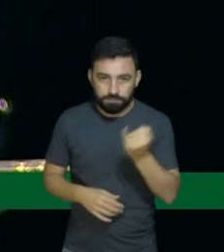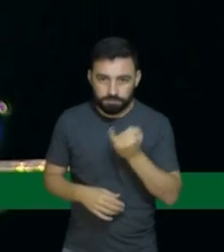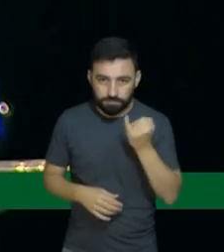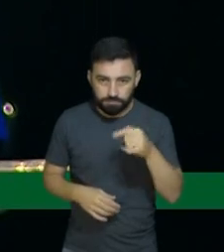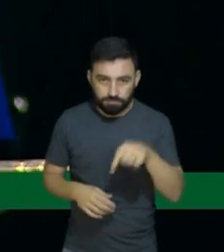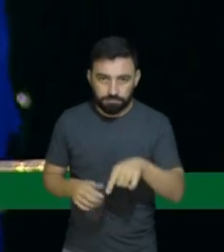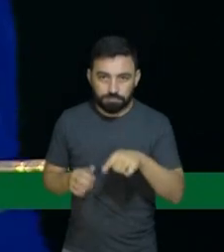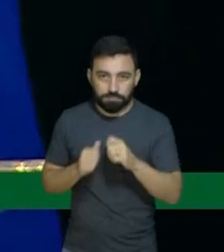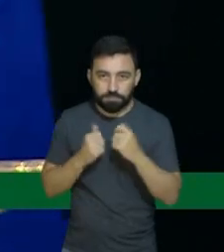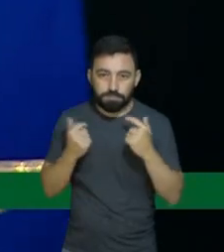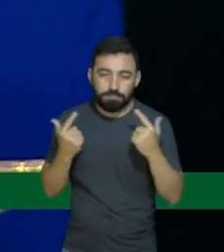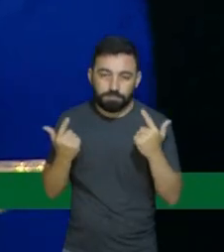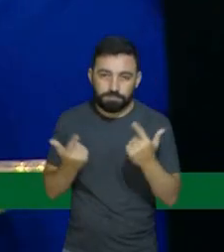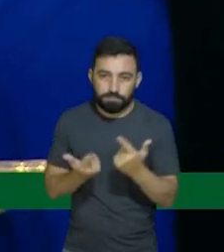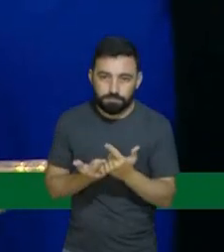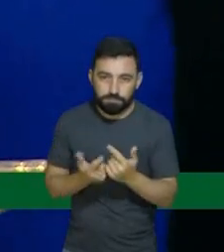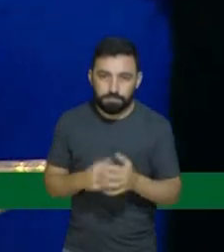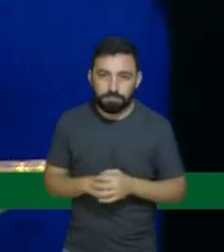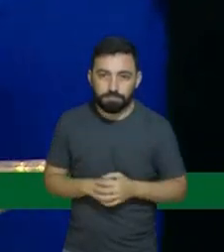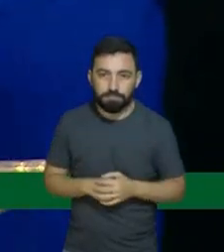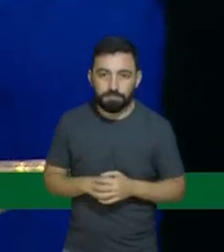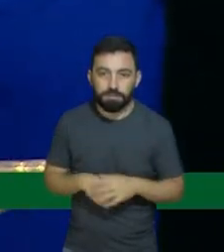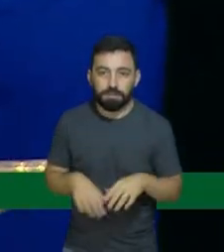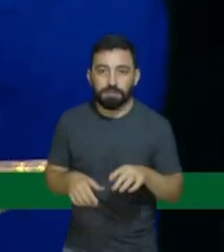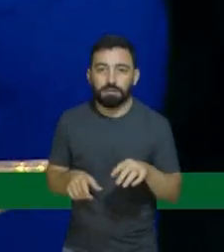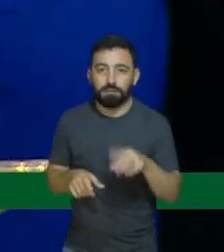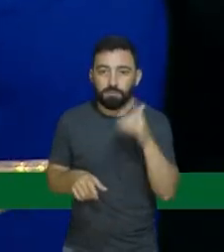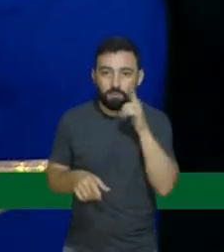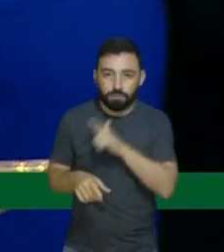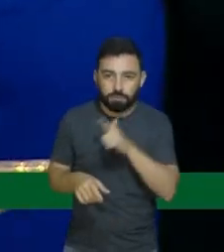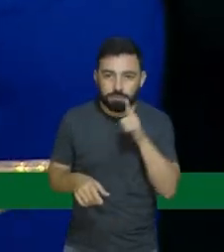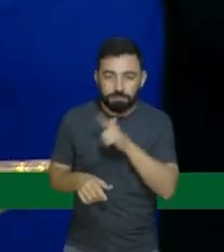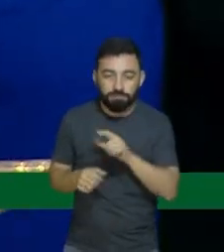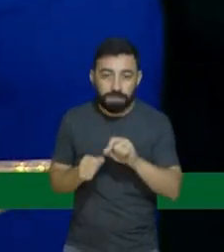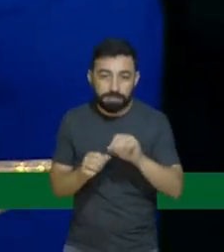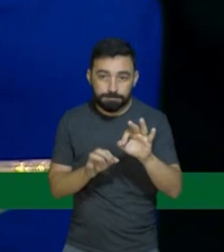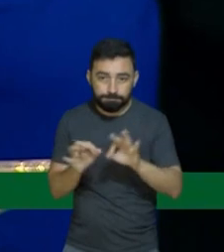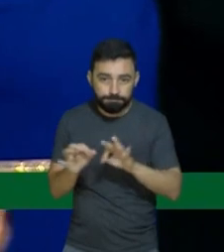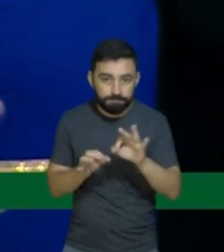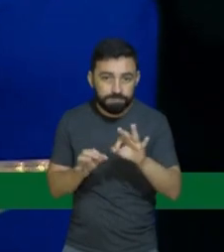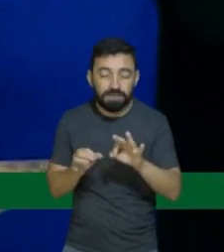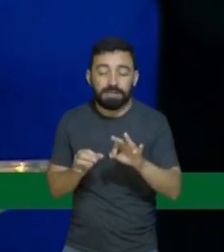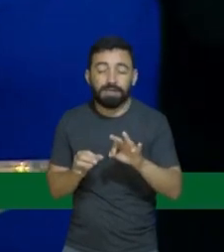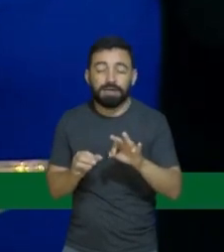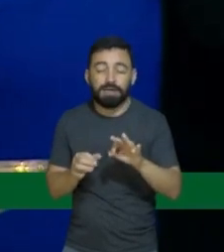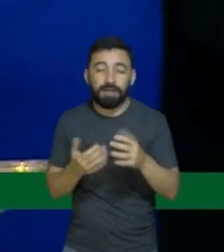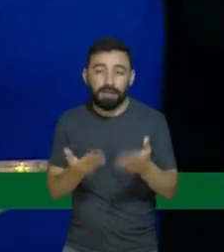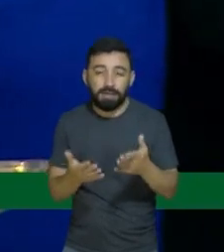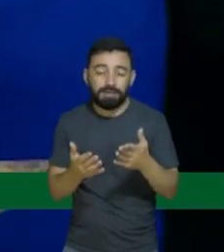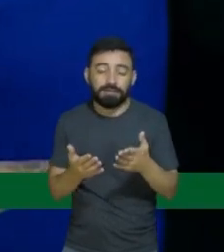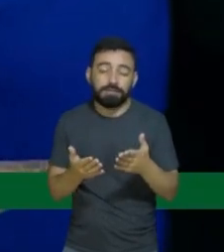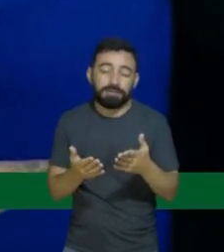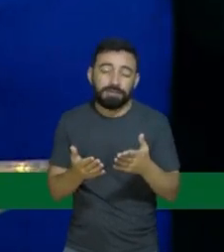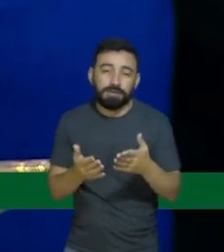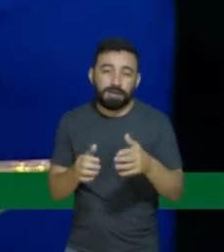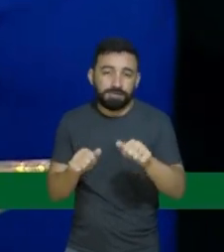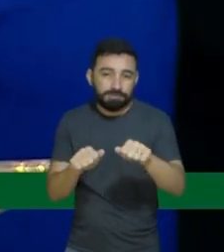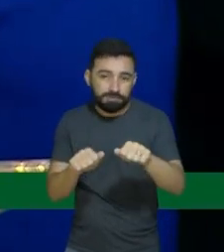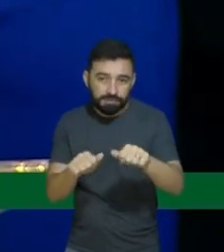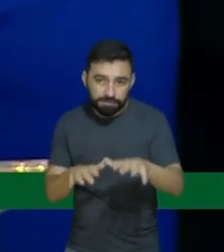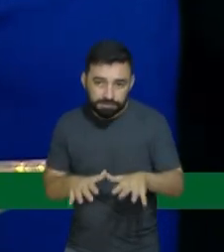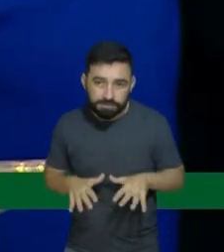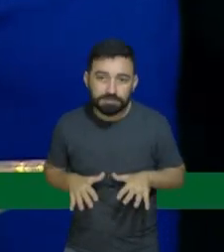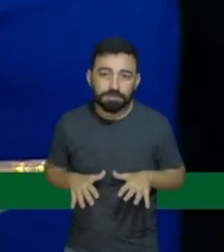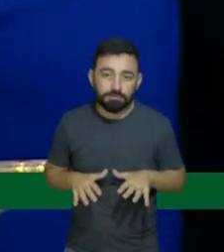Legislativa entra em realizar as sessões itinerantes trazendo vocês